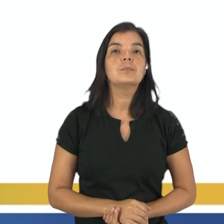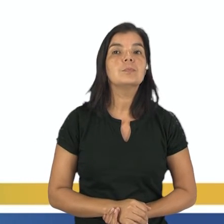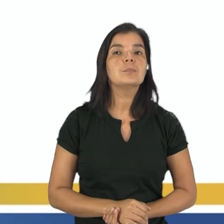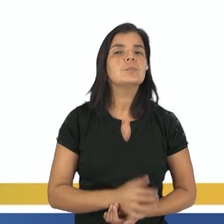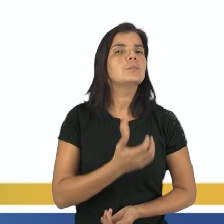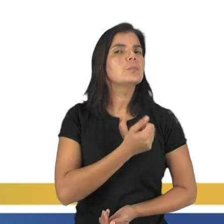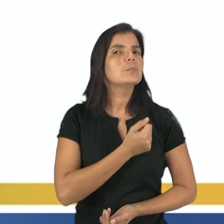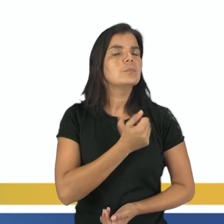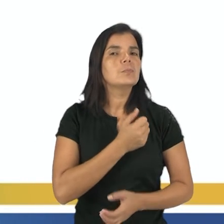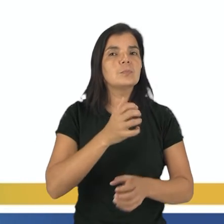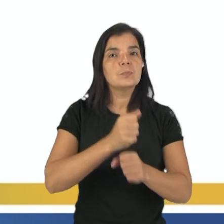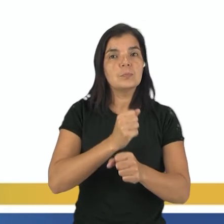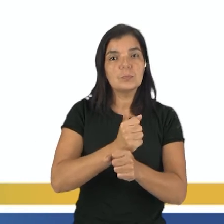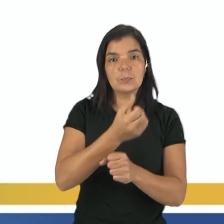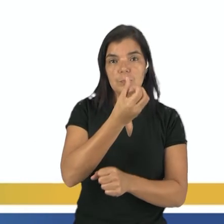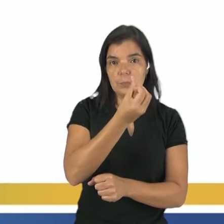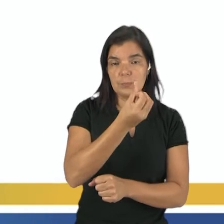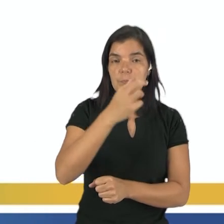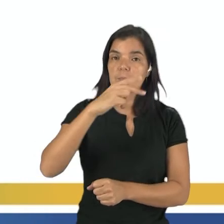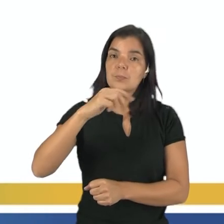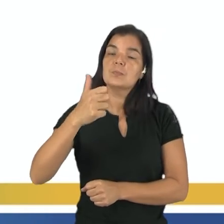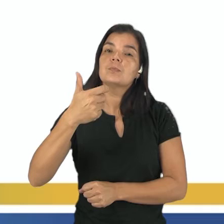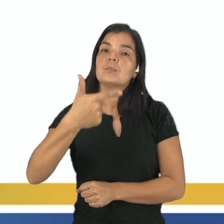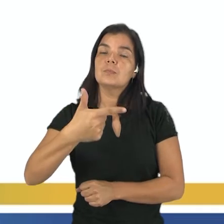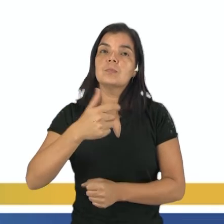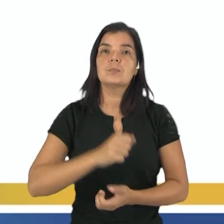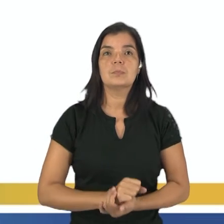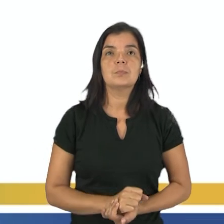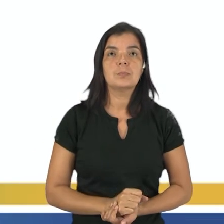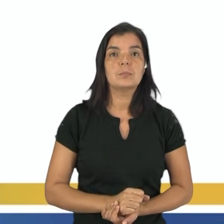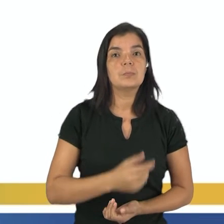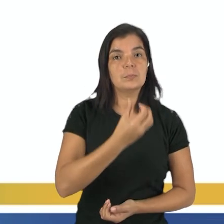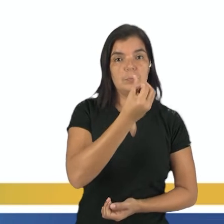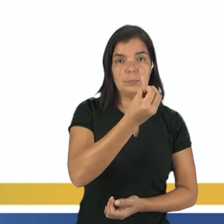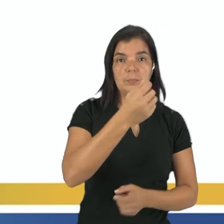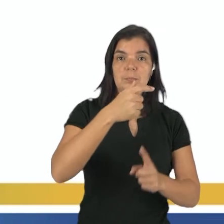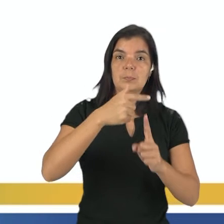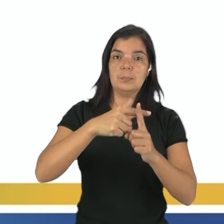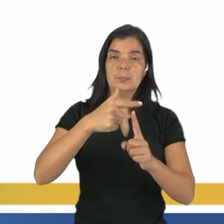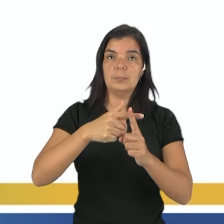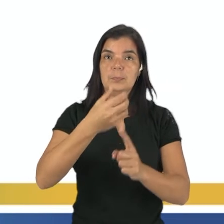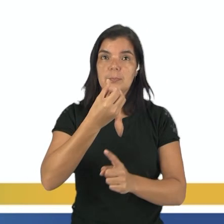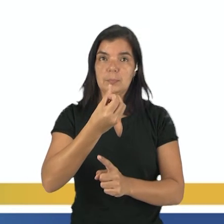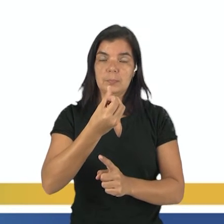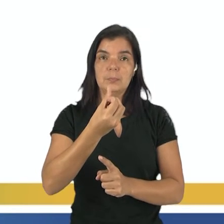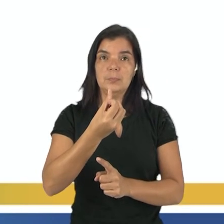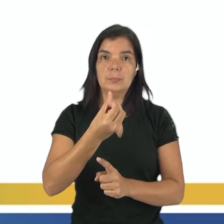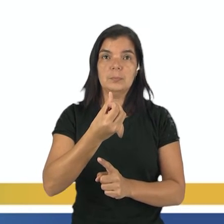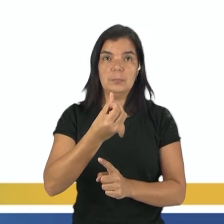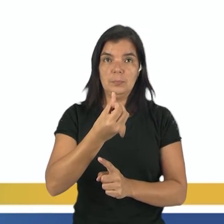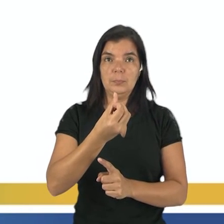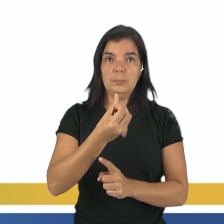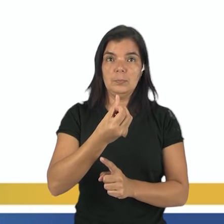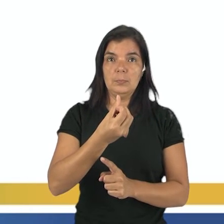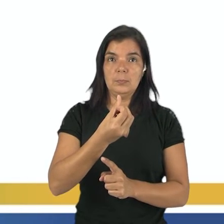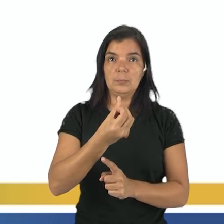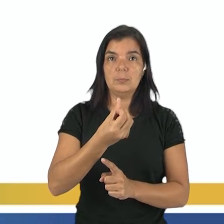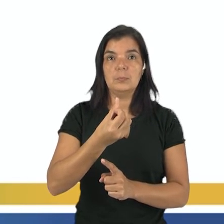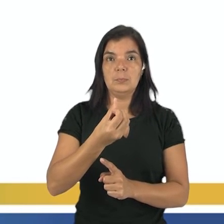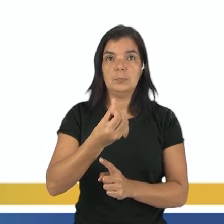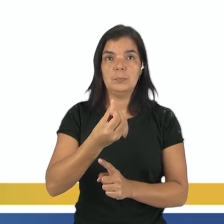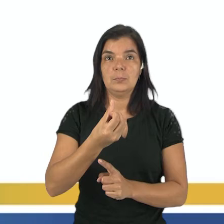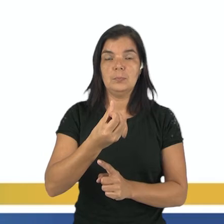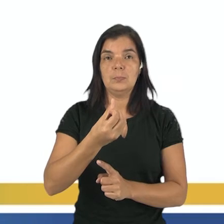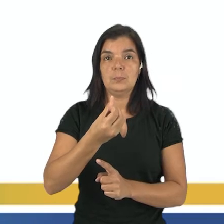que número somado com 6 é igual a 12? 6 mais 6. Então, o número de faces desse sólido é